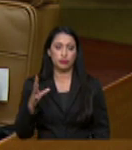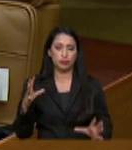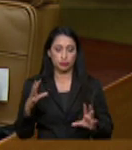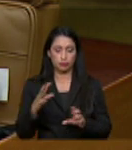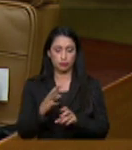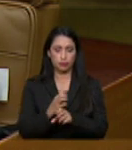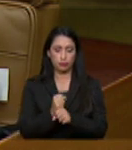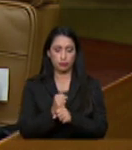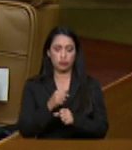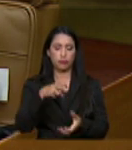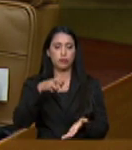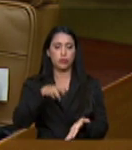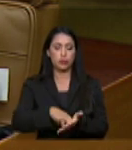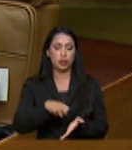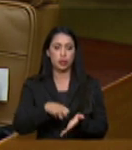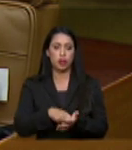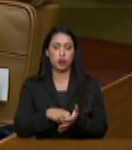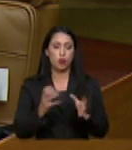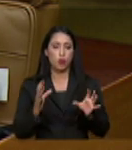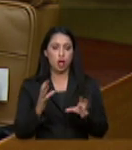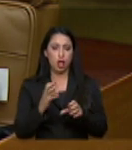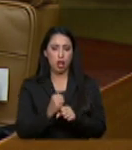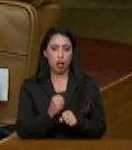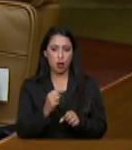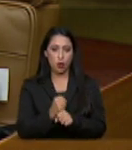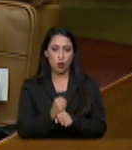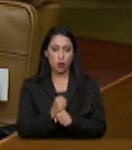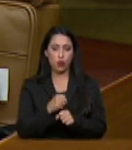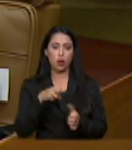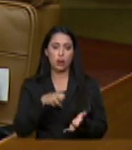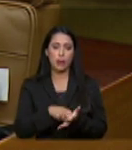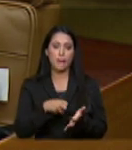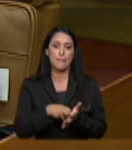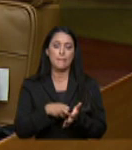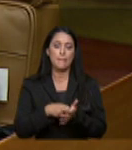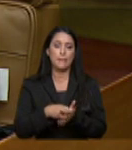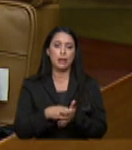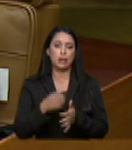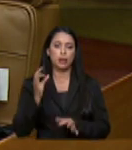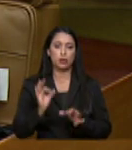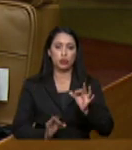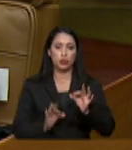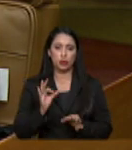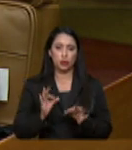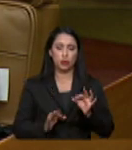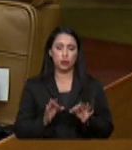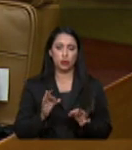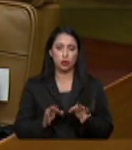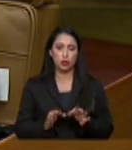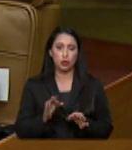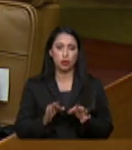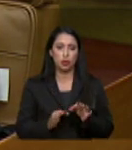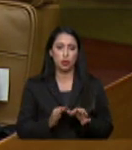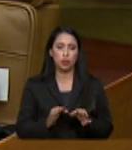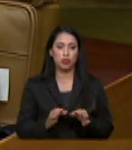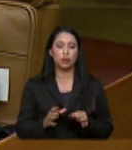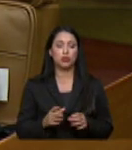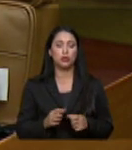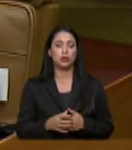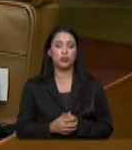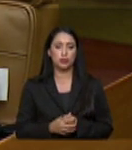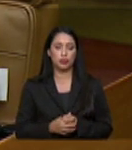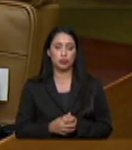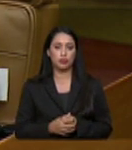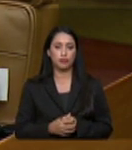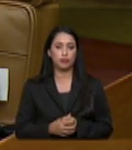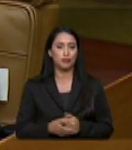dosimetria o cálculo que também fiz diante do o tempo procedente Chega precisamente